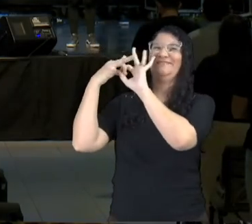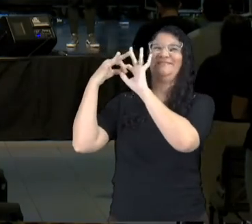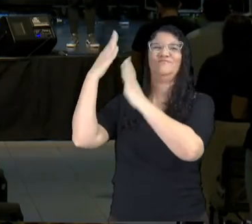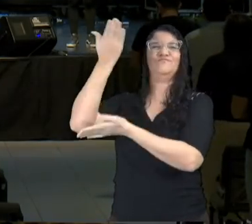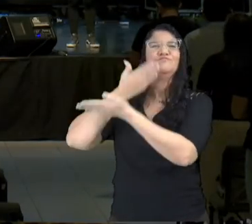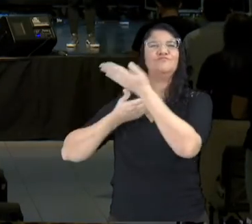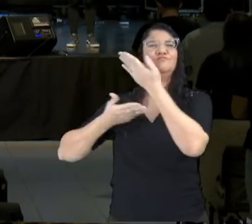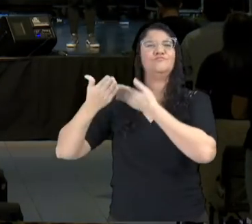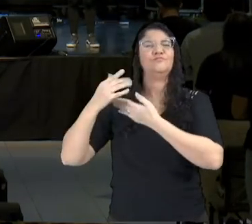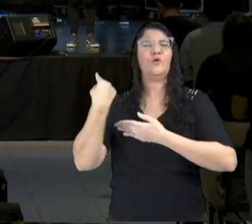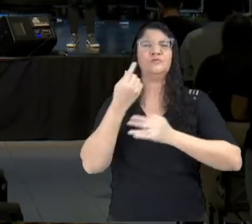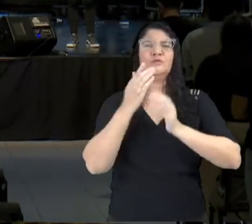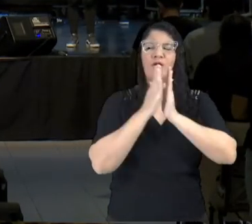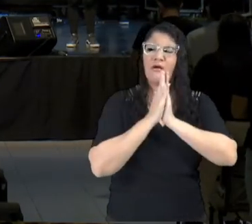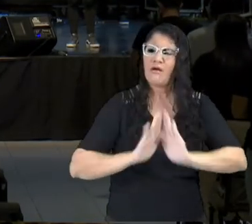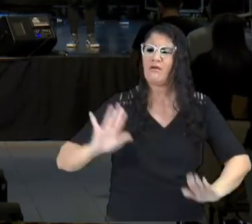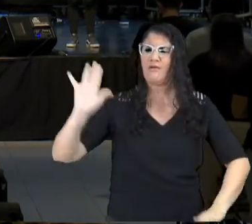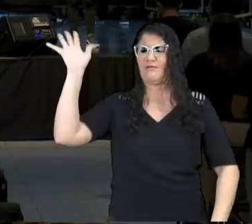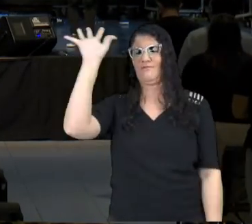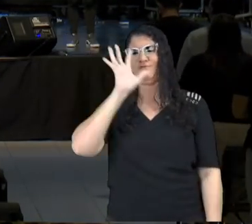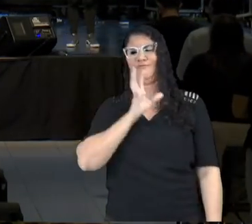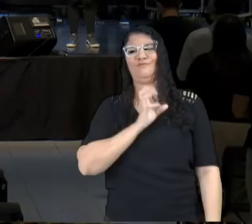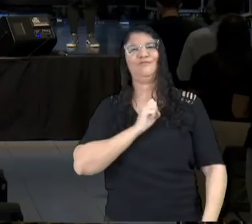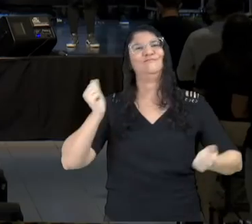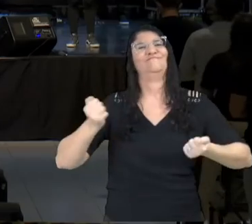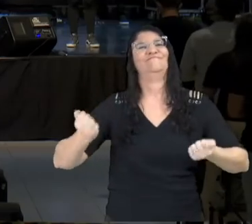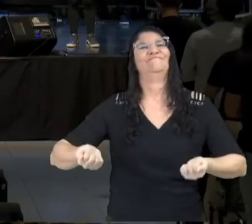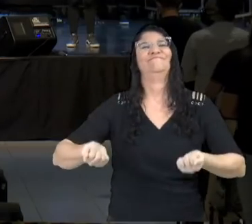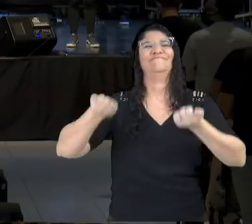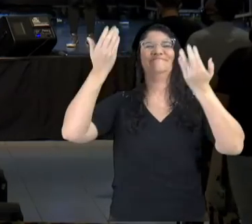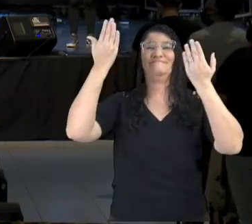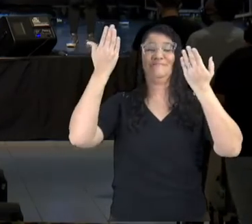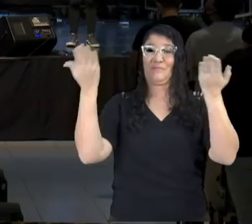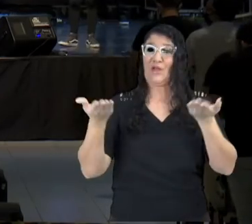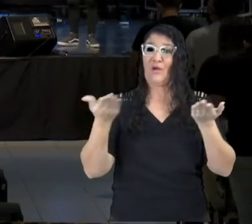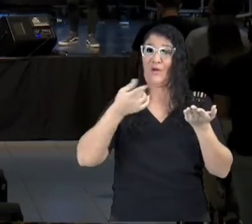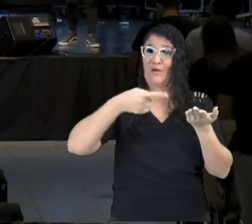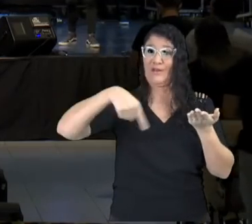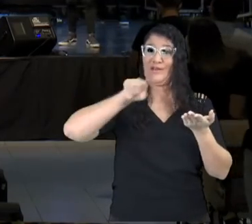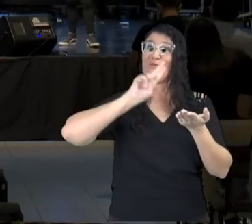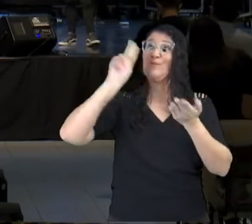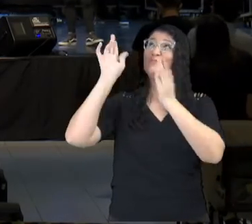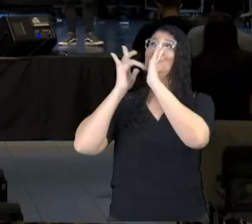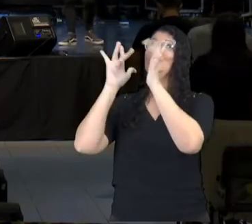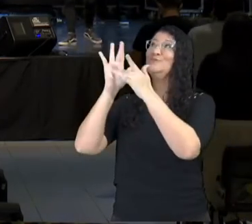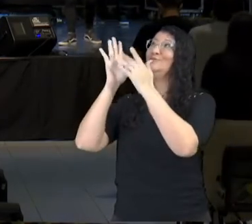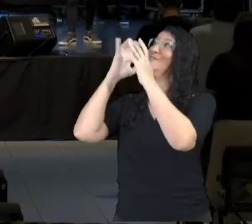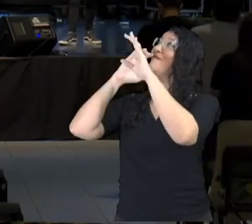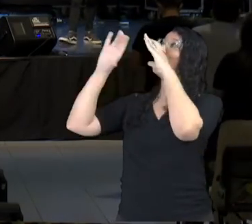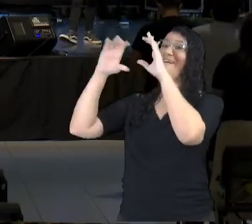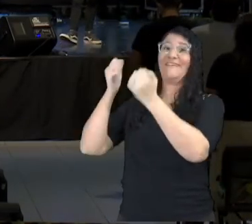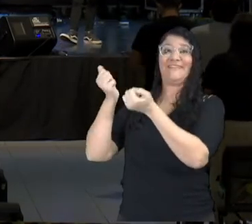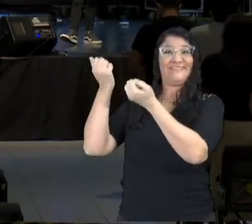que o adoremos, para que o exaltemos. Façamos isso em nome de Jesus. E a gente canta assim: